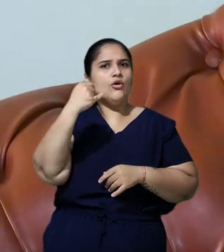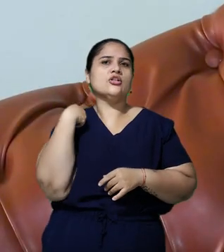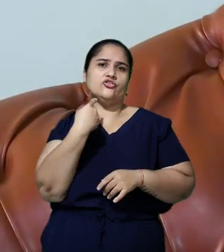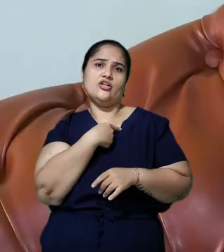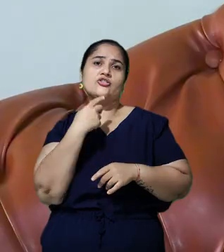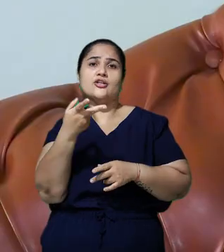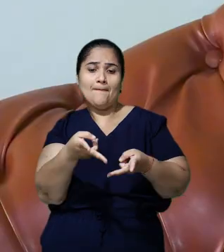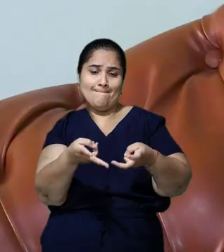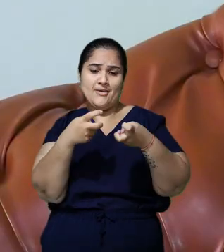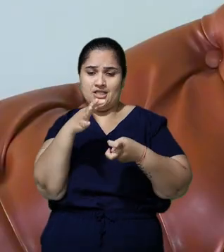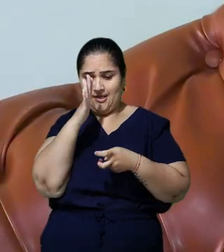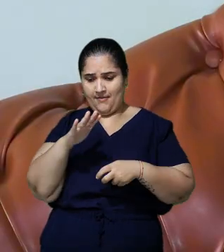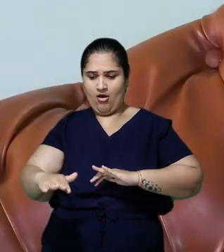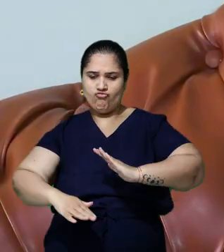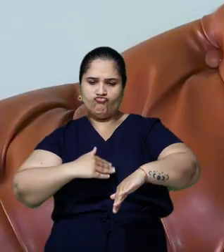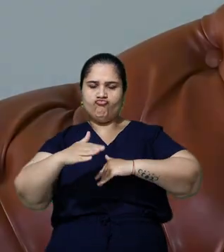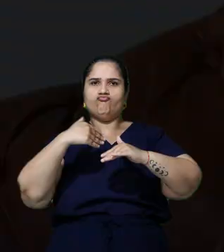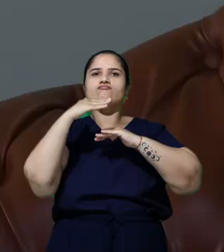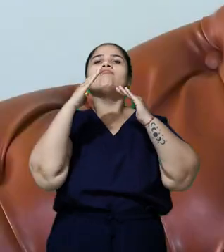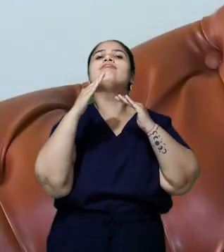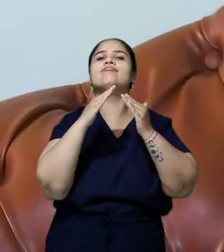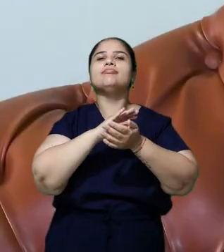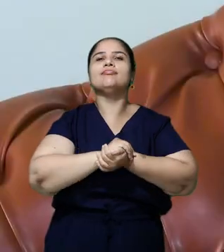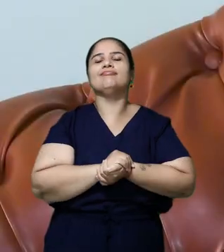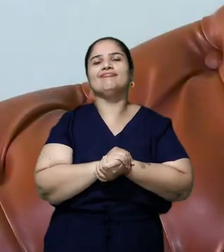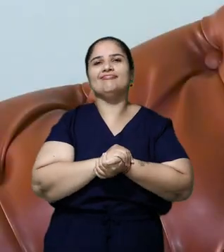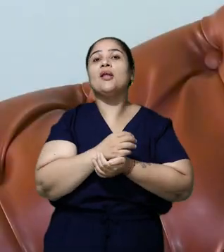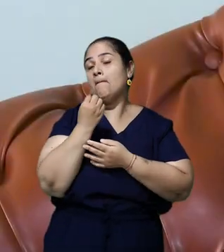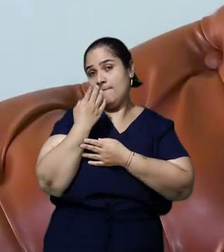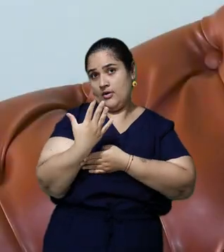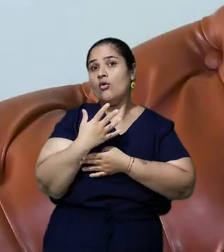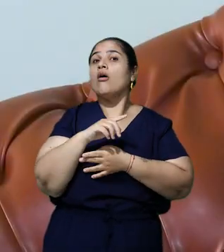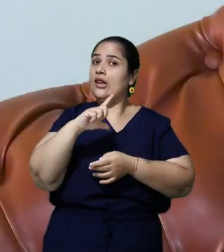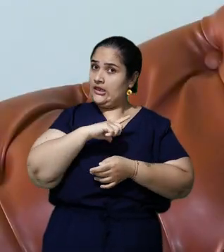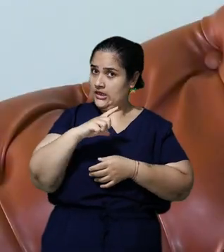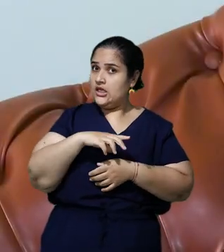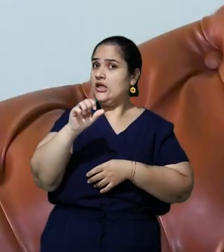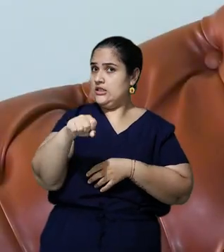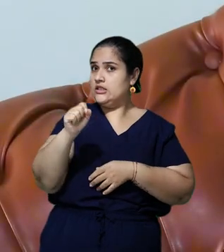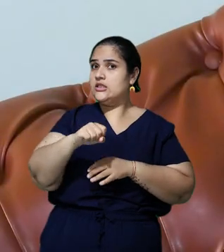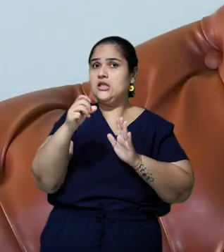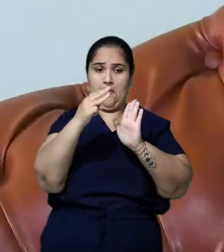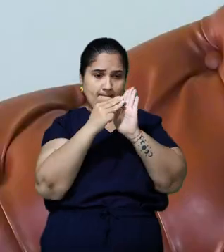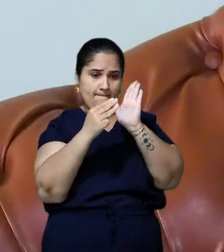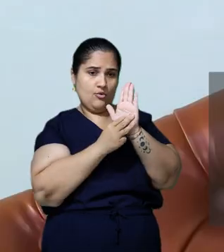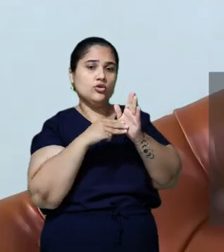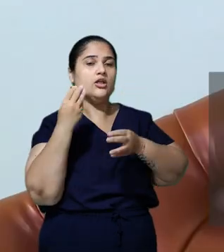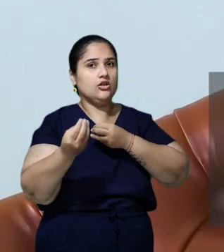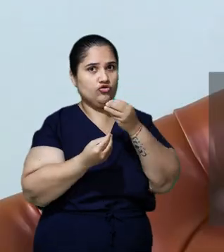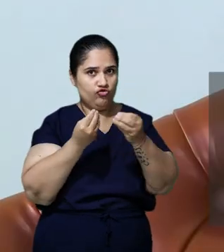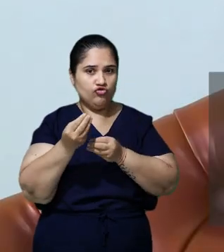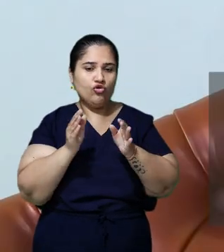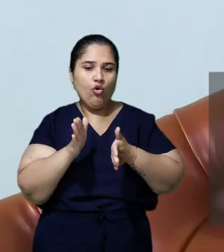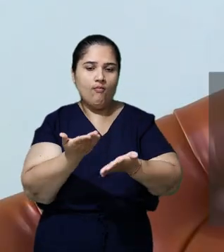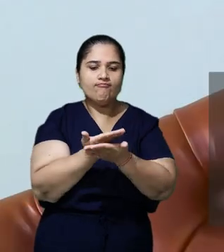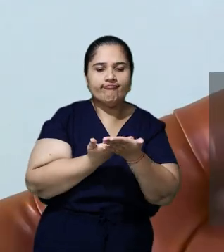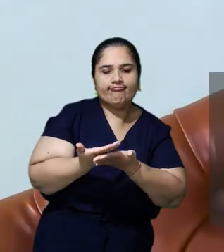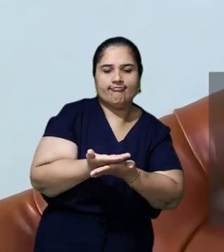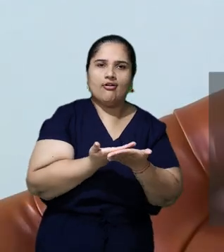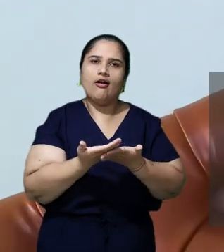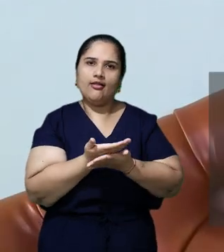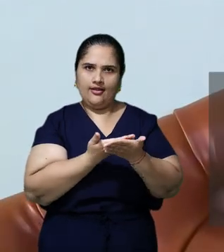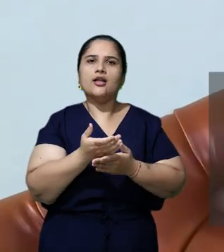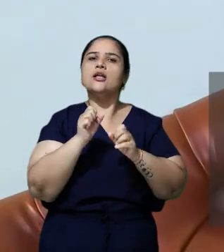no desenvolvimento da criança. Bom, existem vários modelos de intervenção que podem